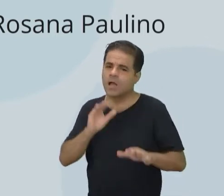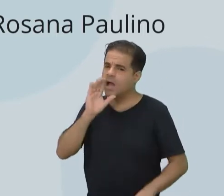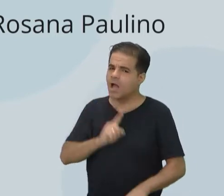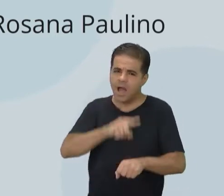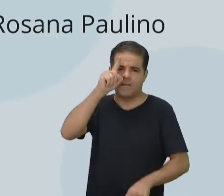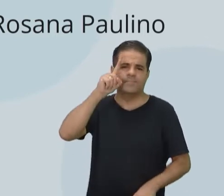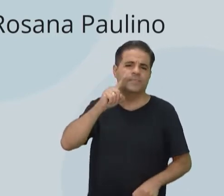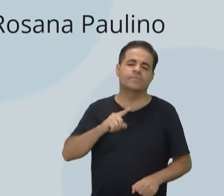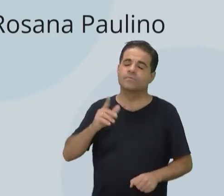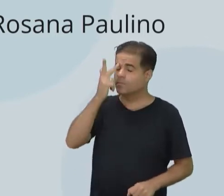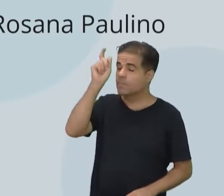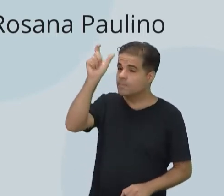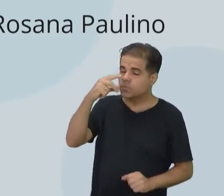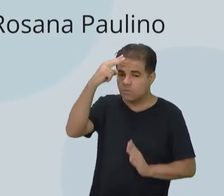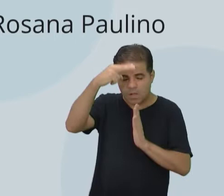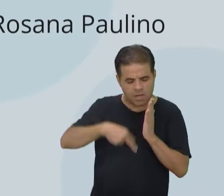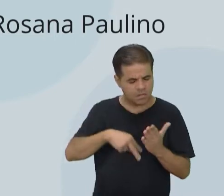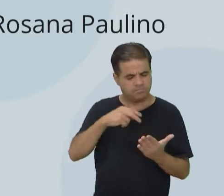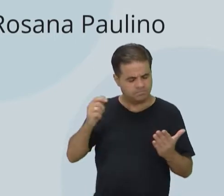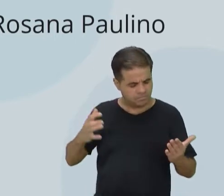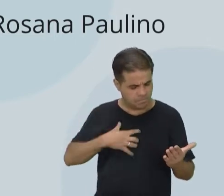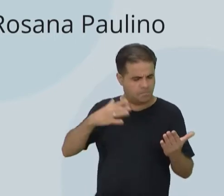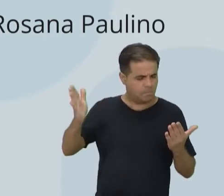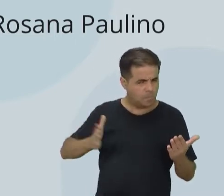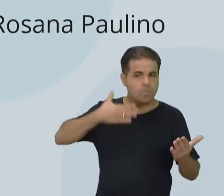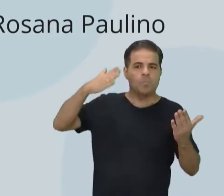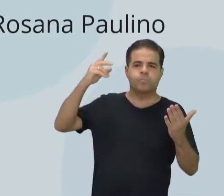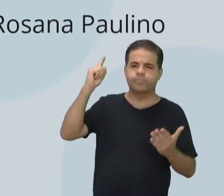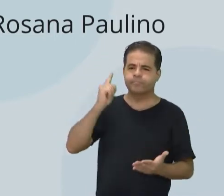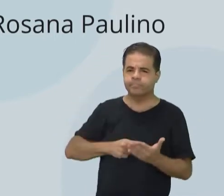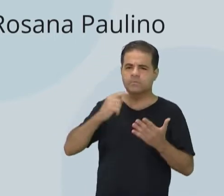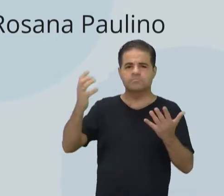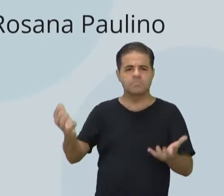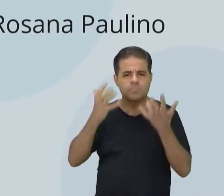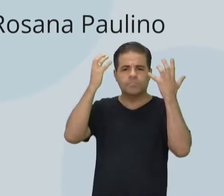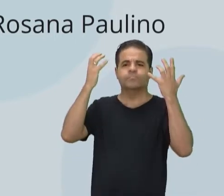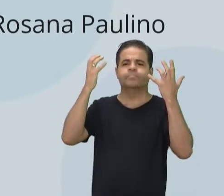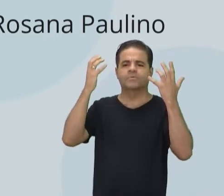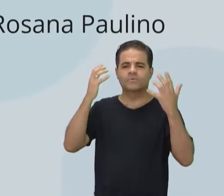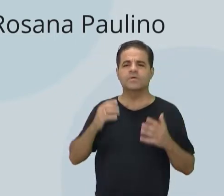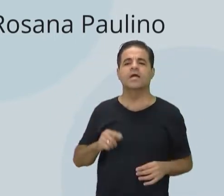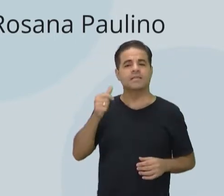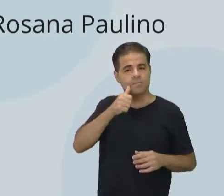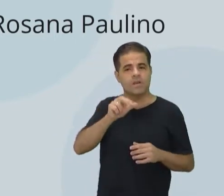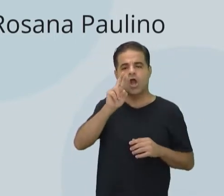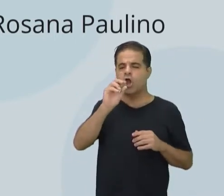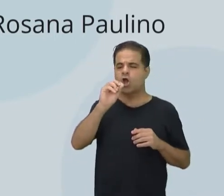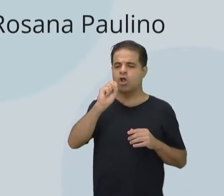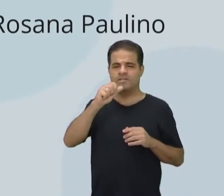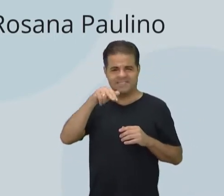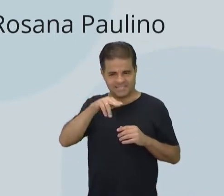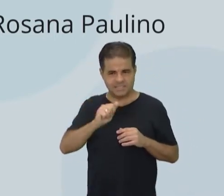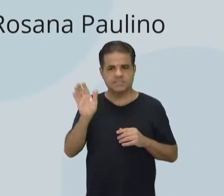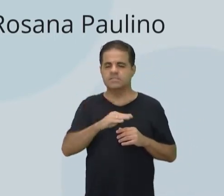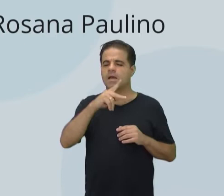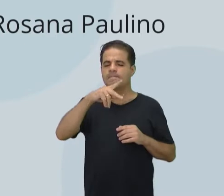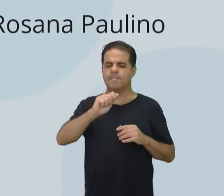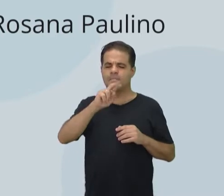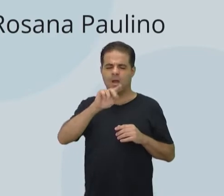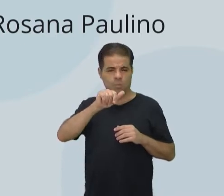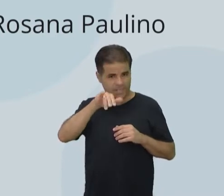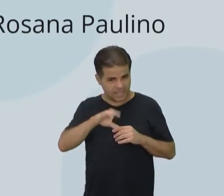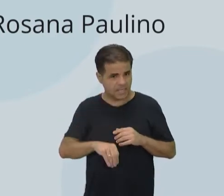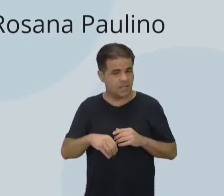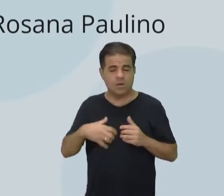impacto instantâneo sobre o leitor, tá? Então, da Rosana Paulino. Então, é aquele impacto que você vai ter com o mínimo